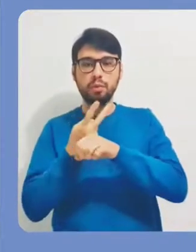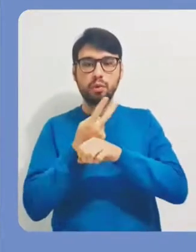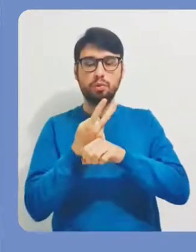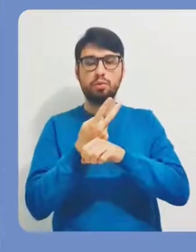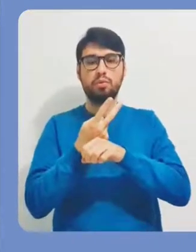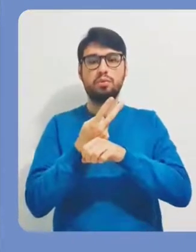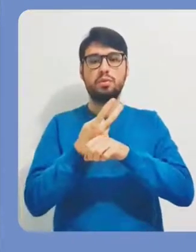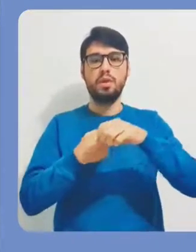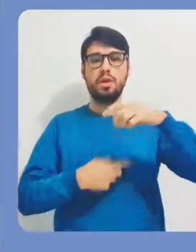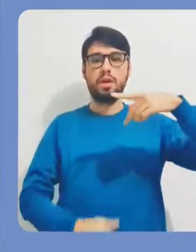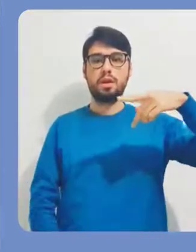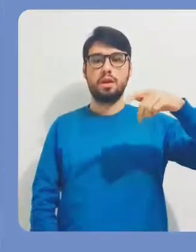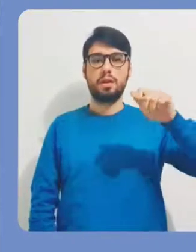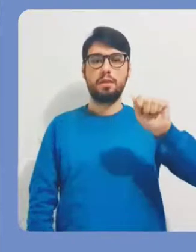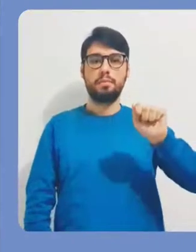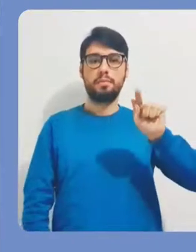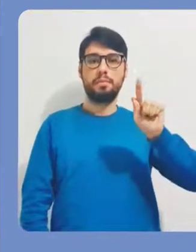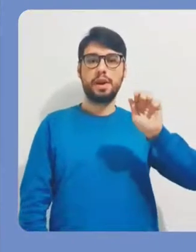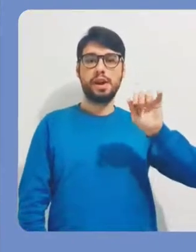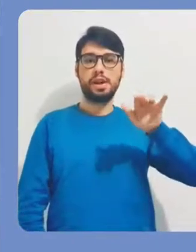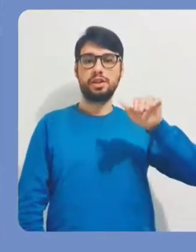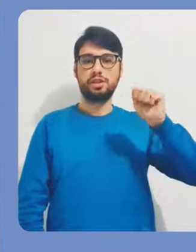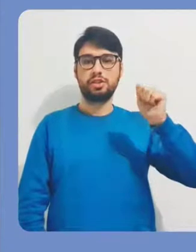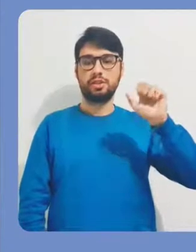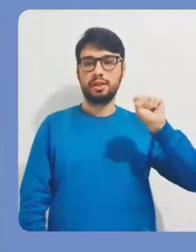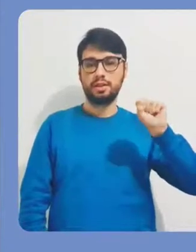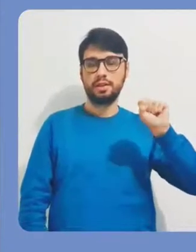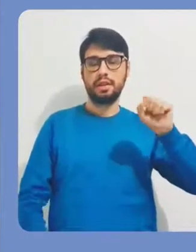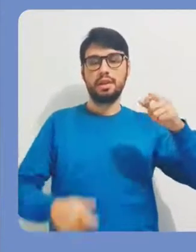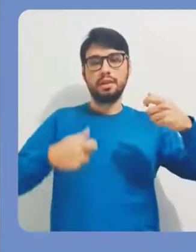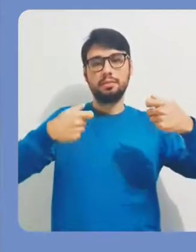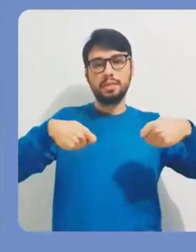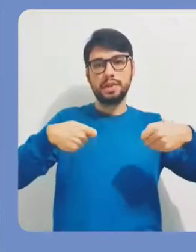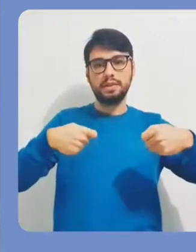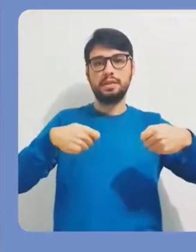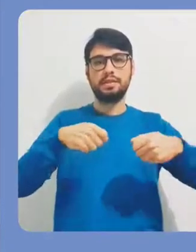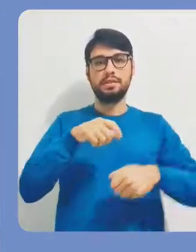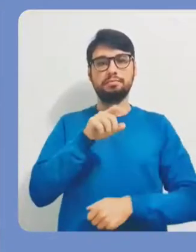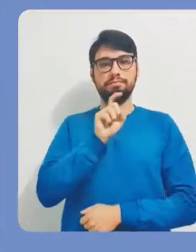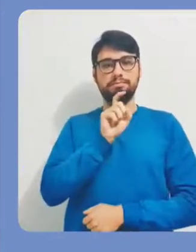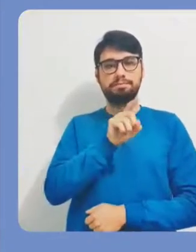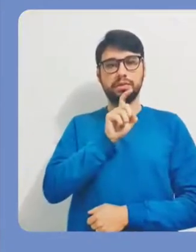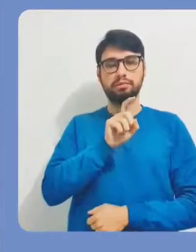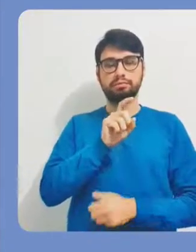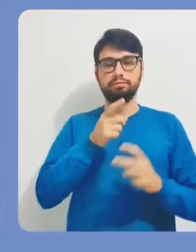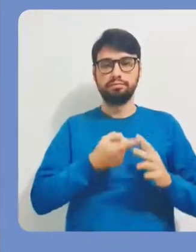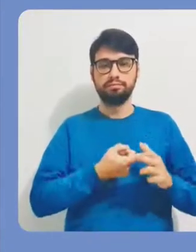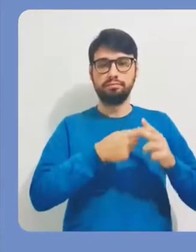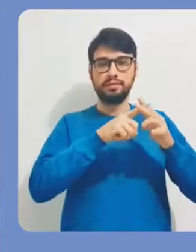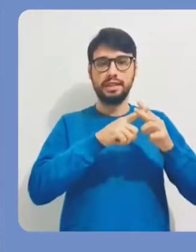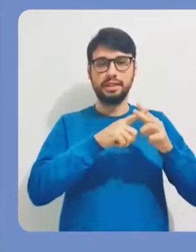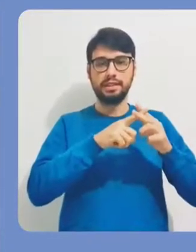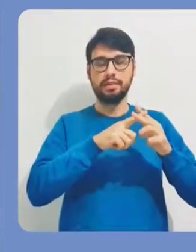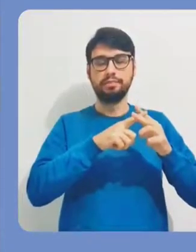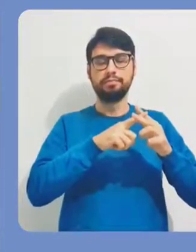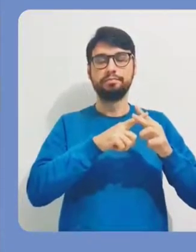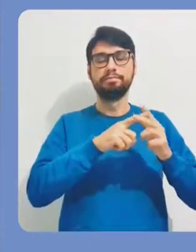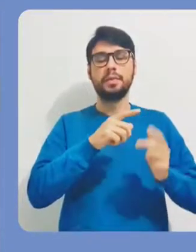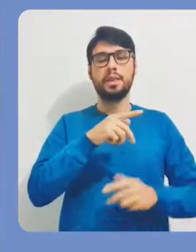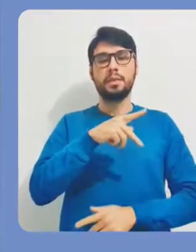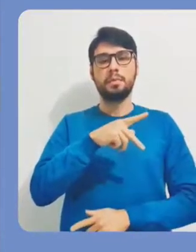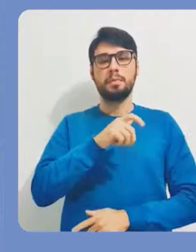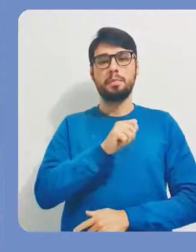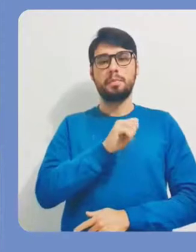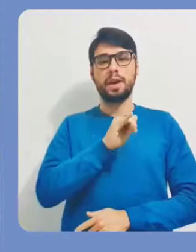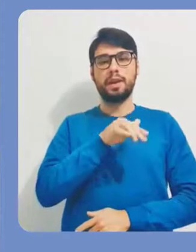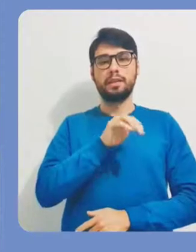Sites, e na opção de Meus Sites eu localizo a página que eu quero fazer a edição. No caso, a nossa página é a página